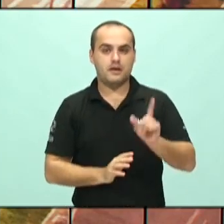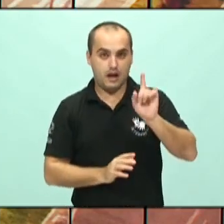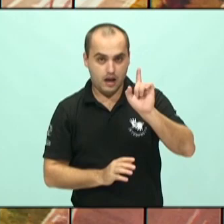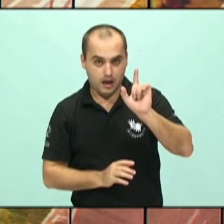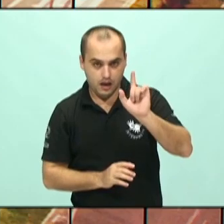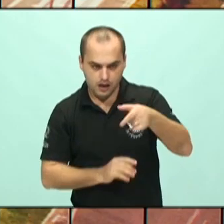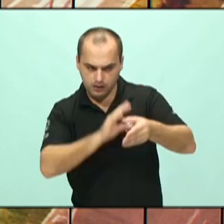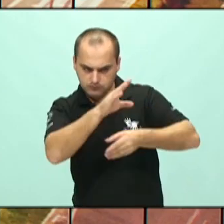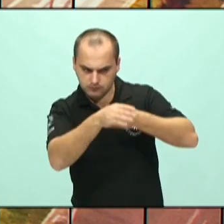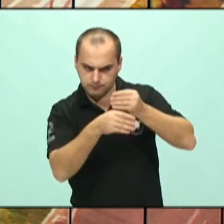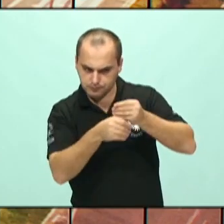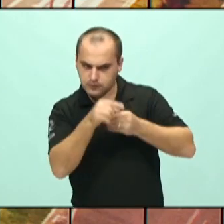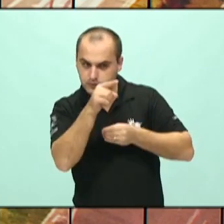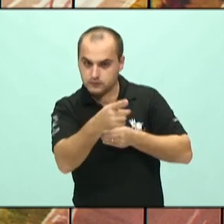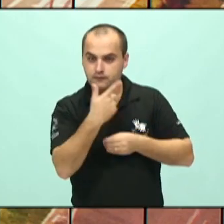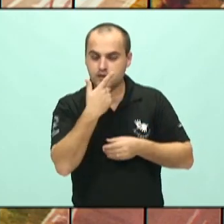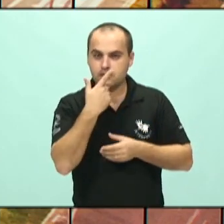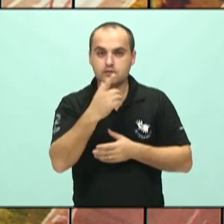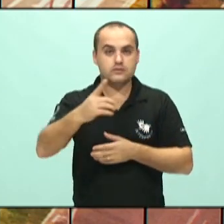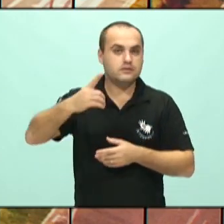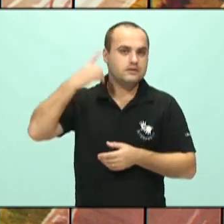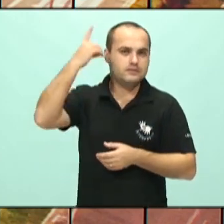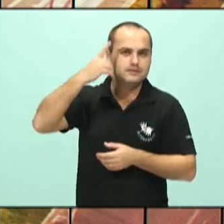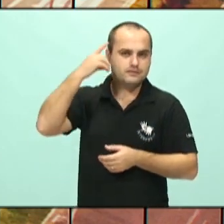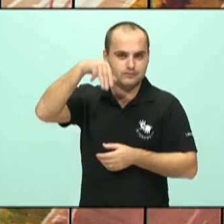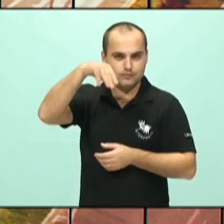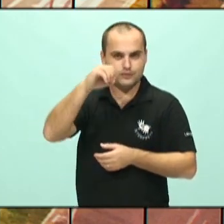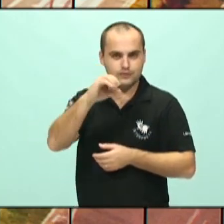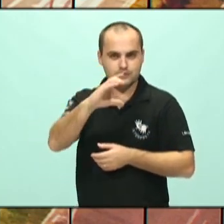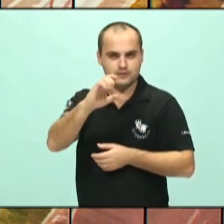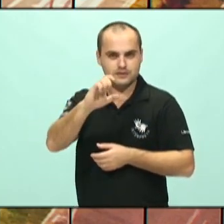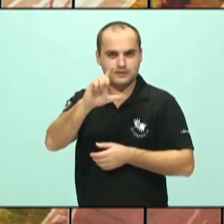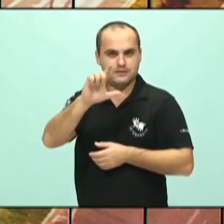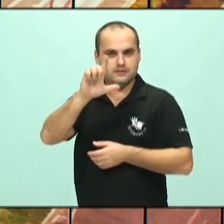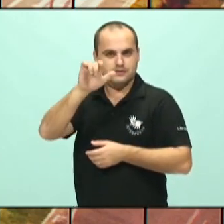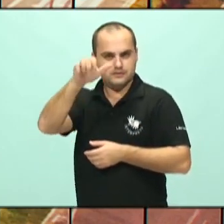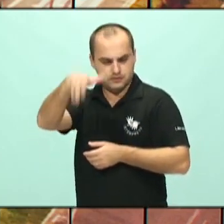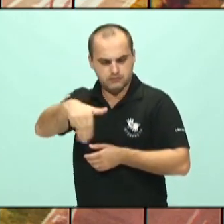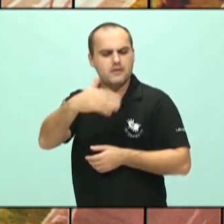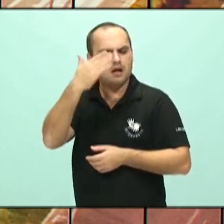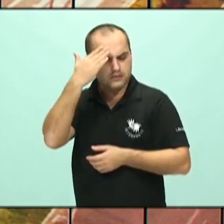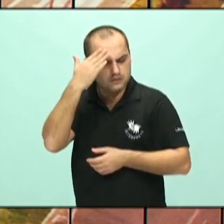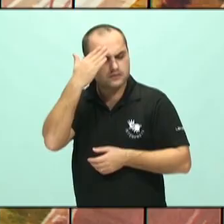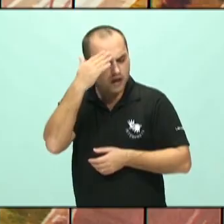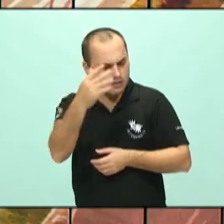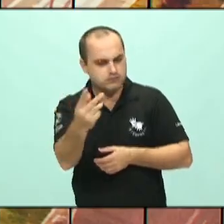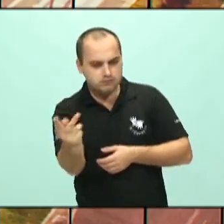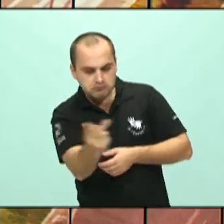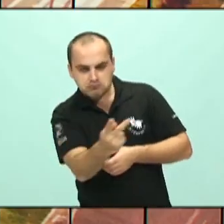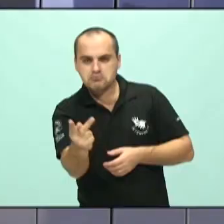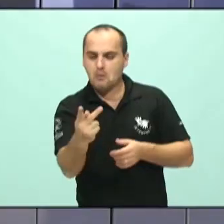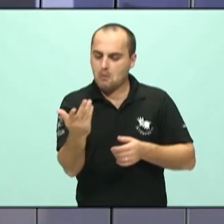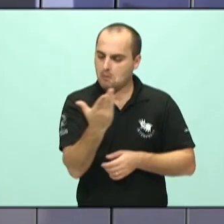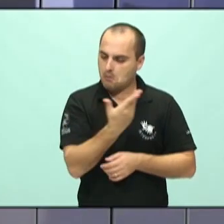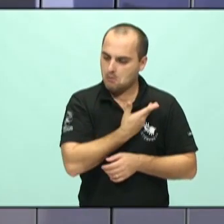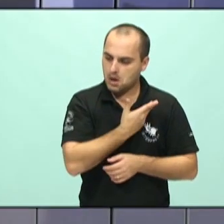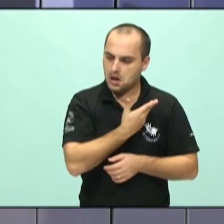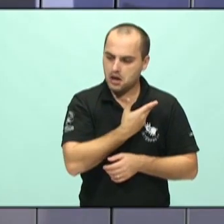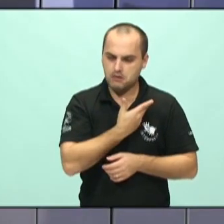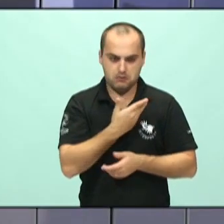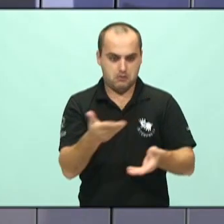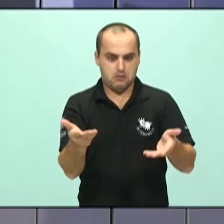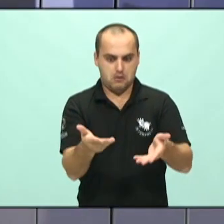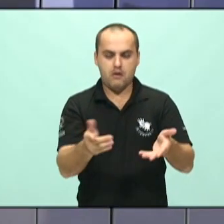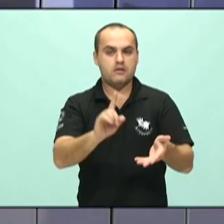senhor terminou falando, questão do deputado Mocelin. A gente sabe da sua amizade bastante estreita com o deputado, já não só de